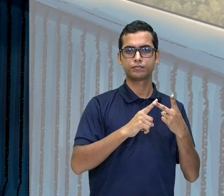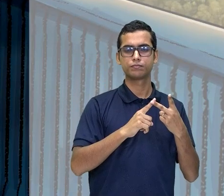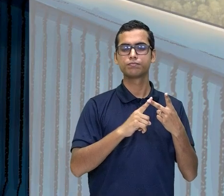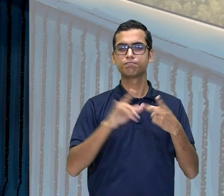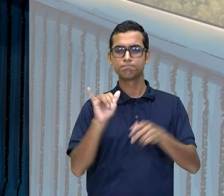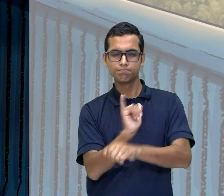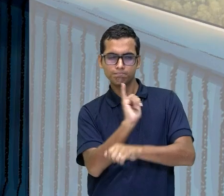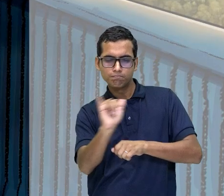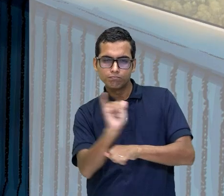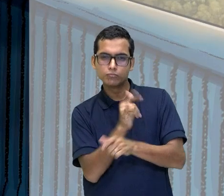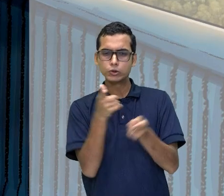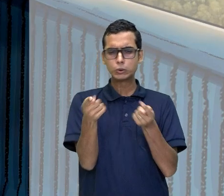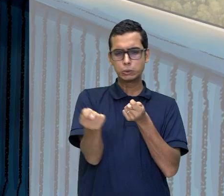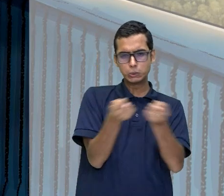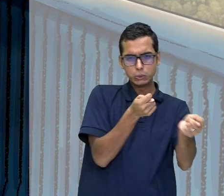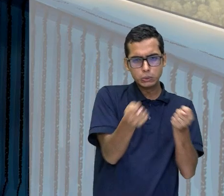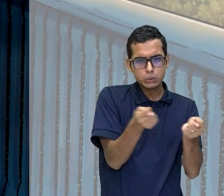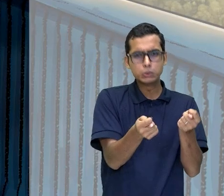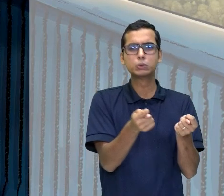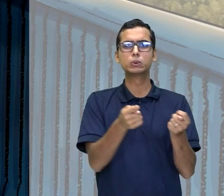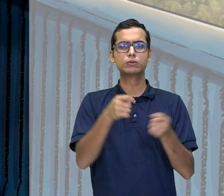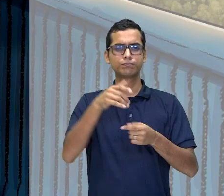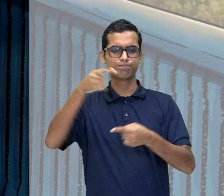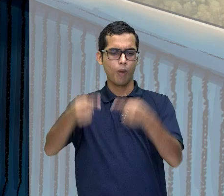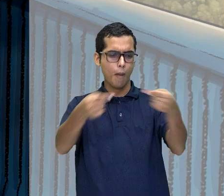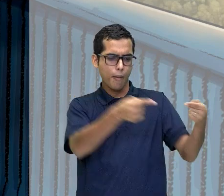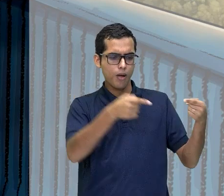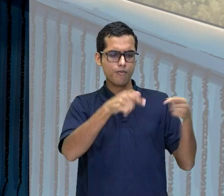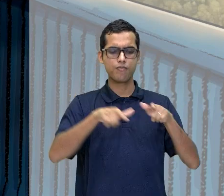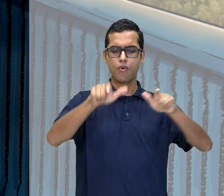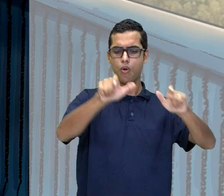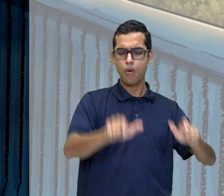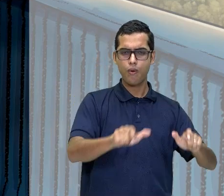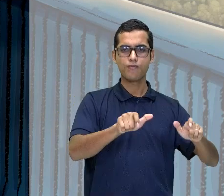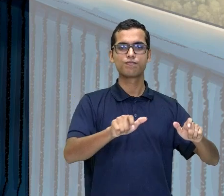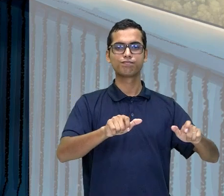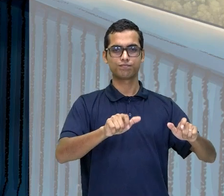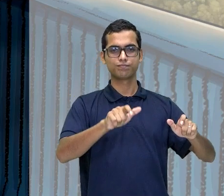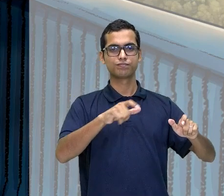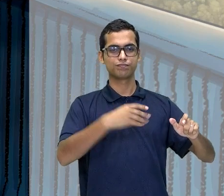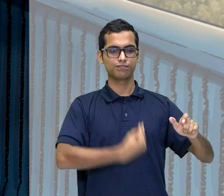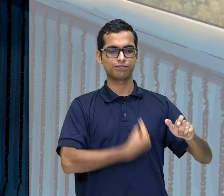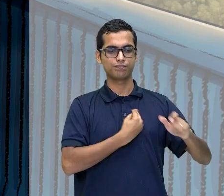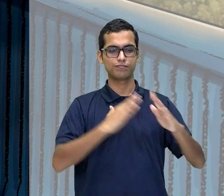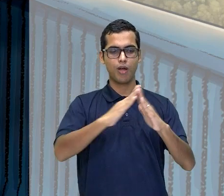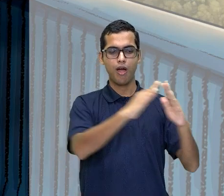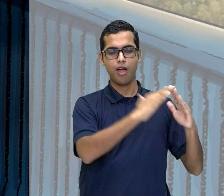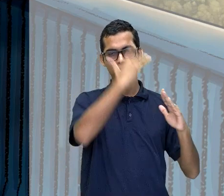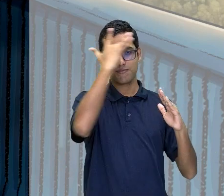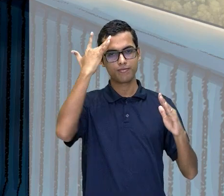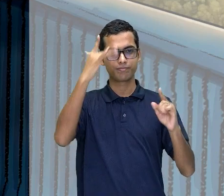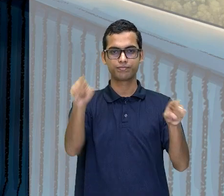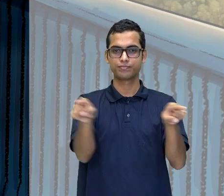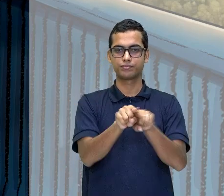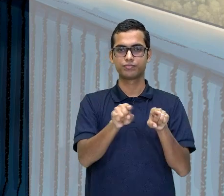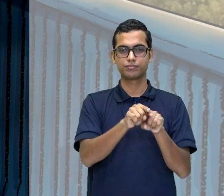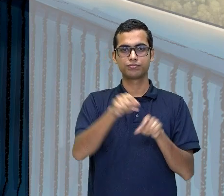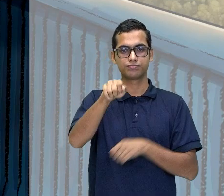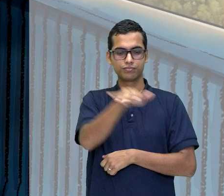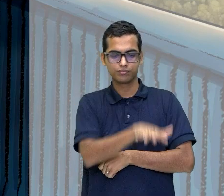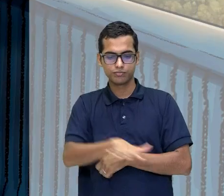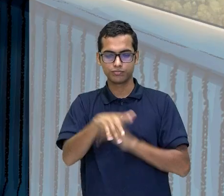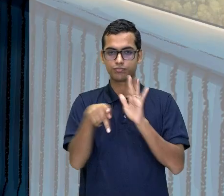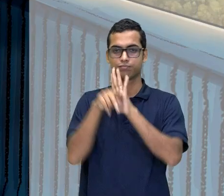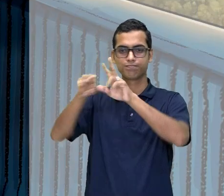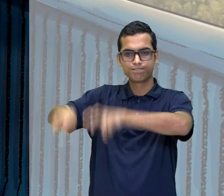que ele controlasse a vida política daquela localidade, das pessoas que moravam ali ao redor da sua fazenda.